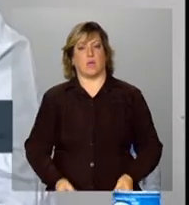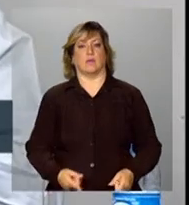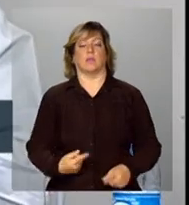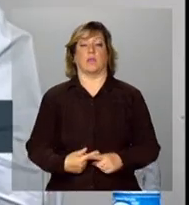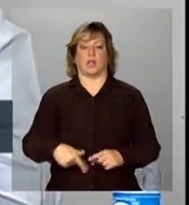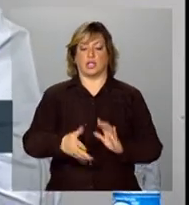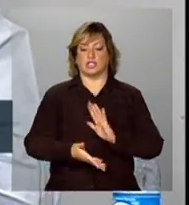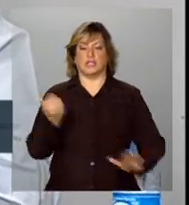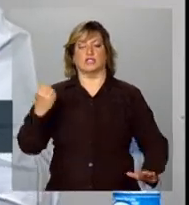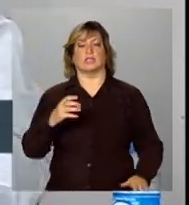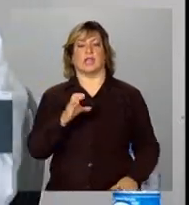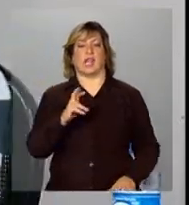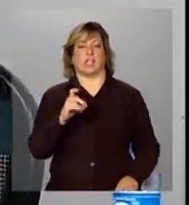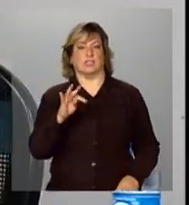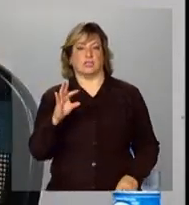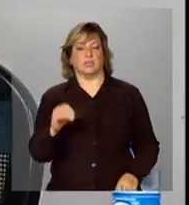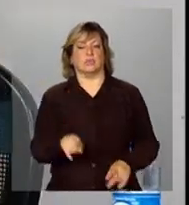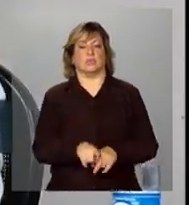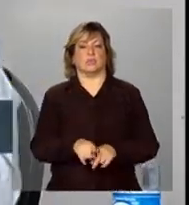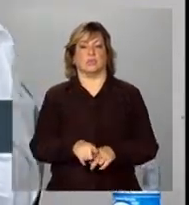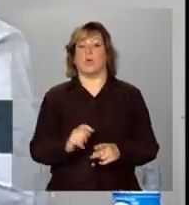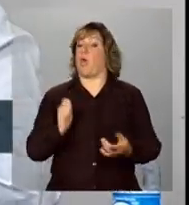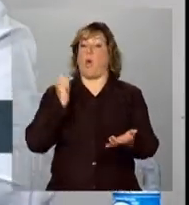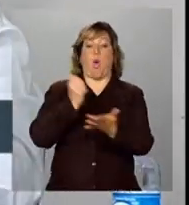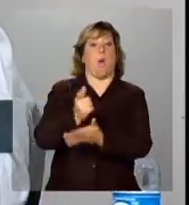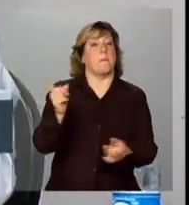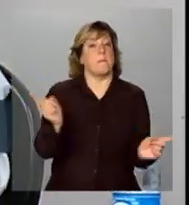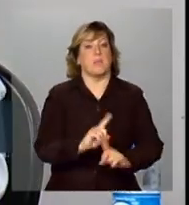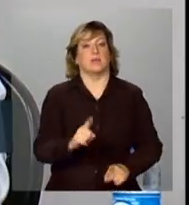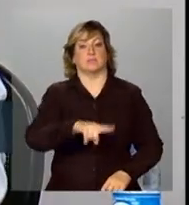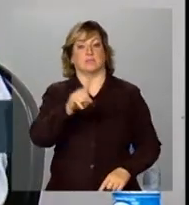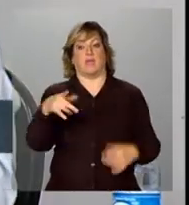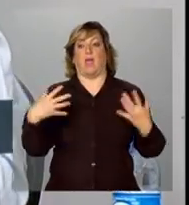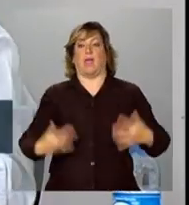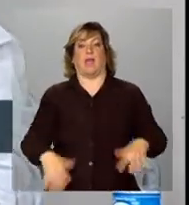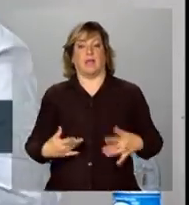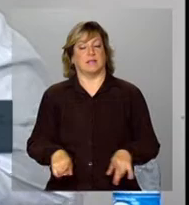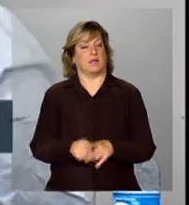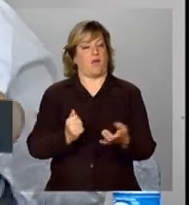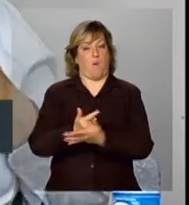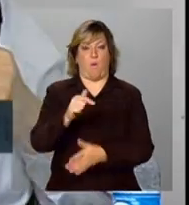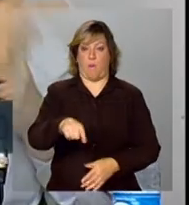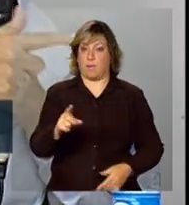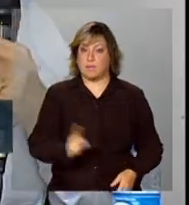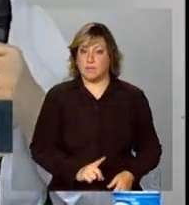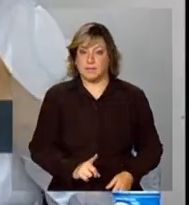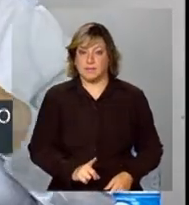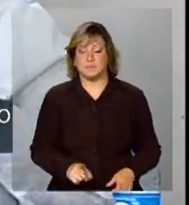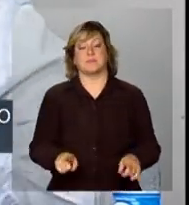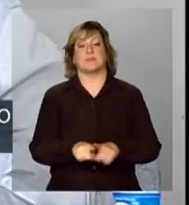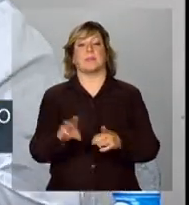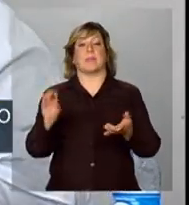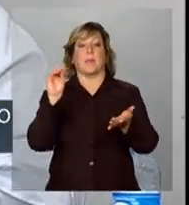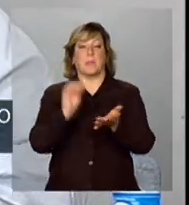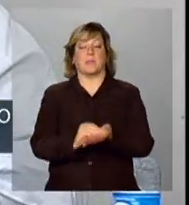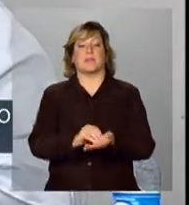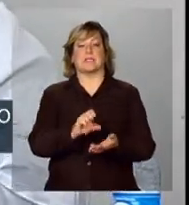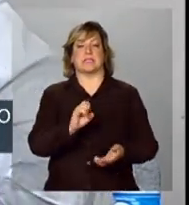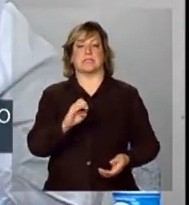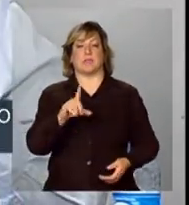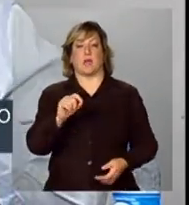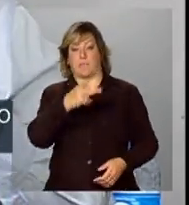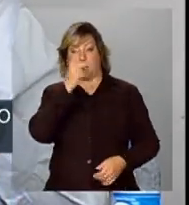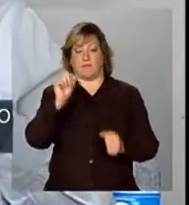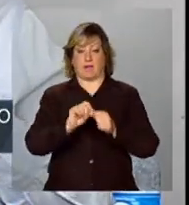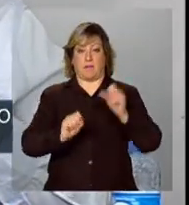tirar crédito. Tá? Tem que não comprar, por mais que tenha outros mecanismos. Tem que colocar selo. A pessoa que